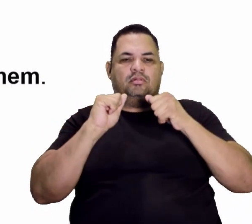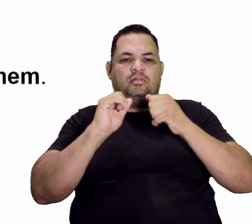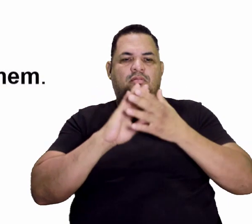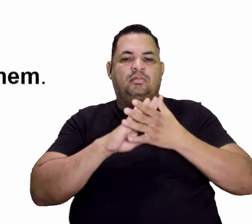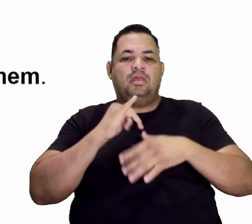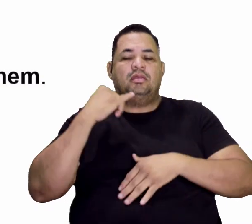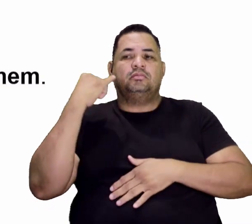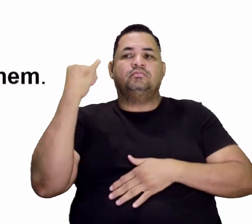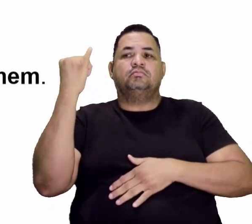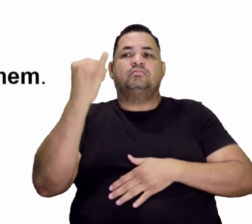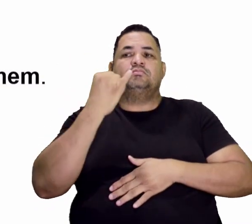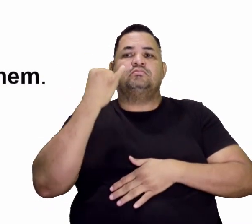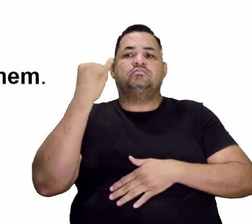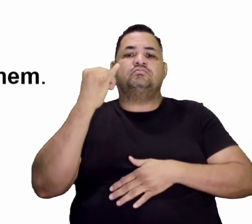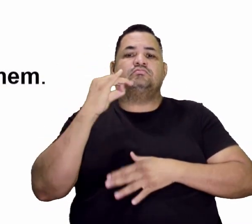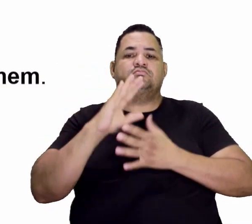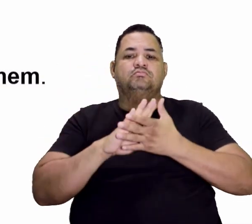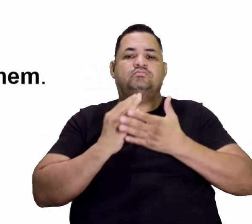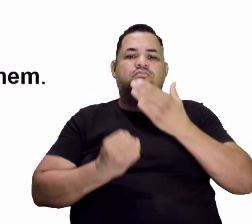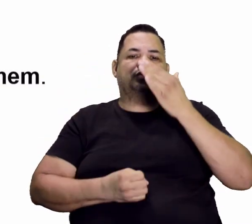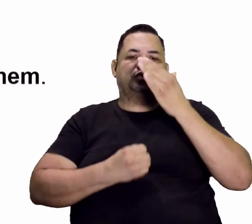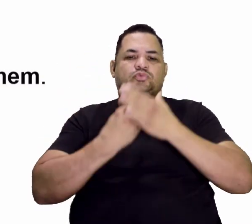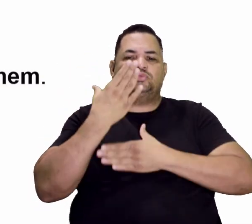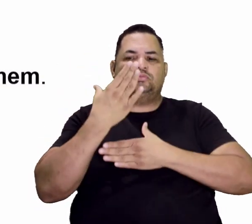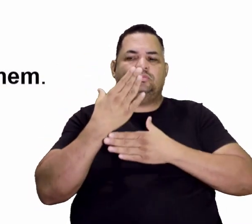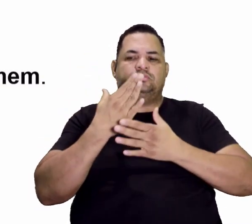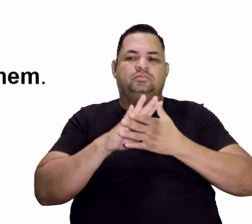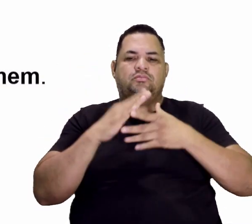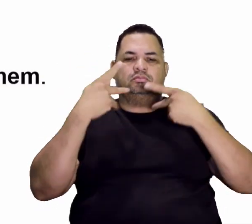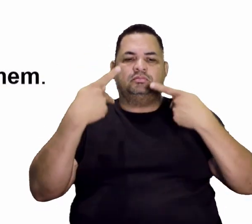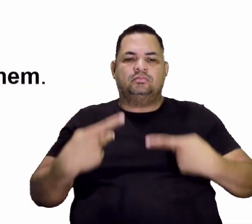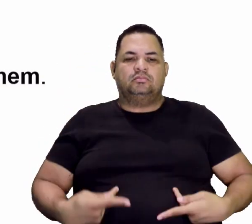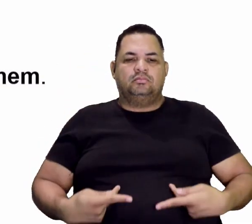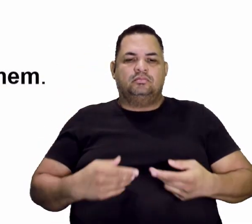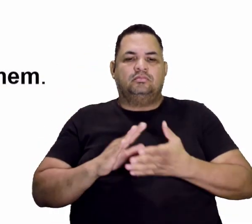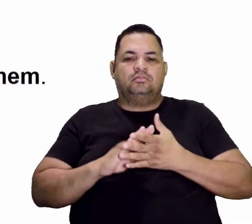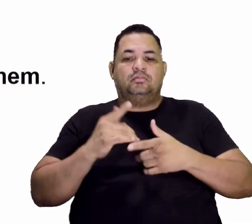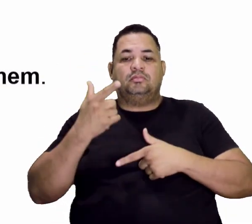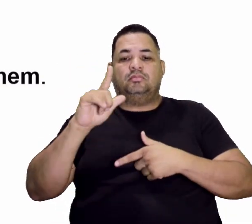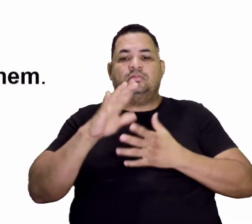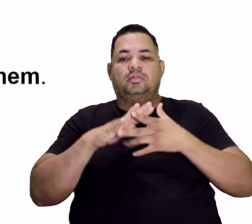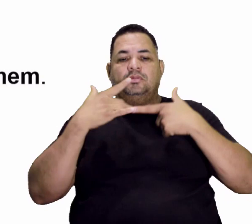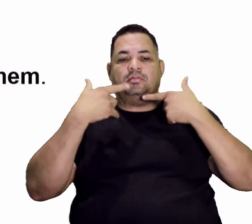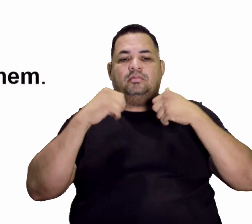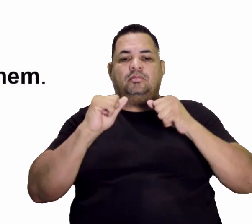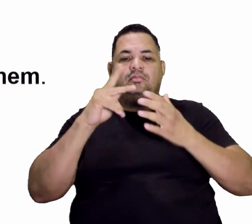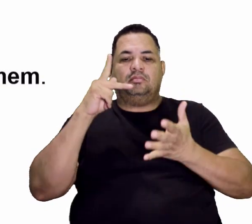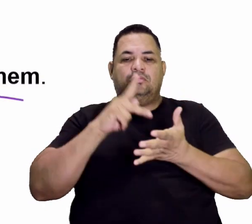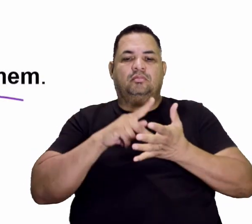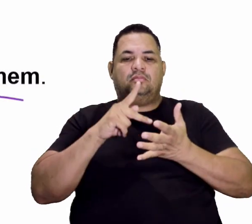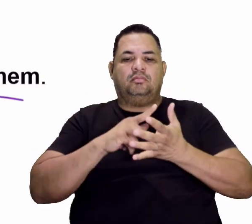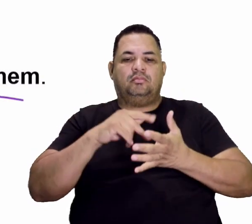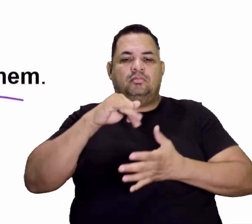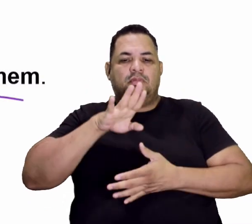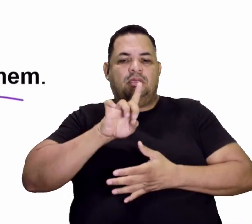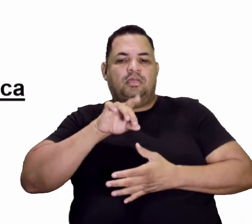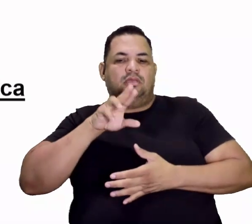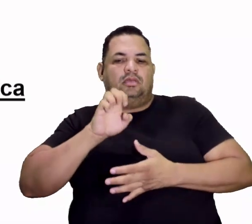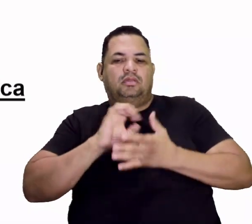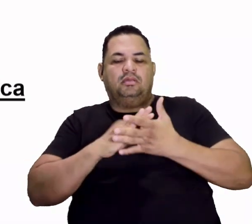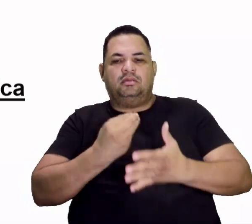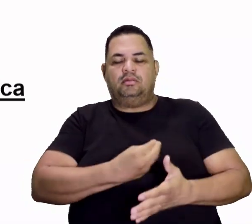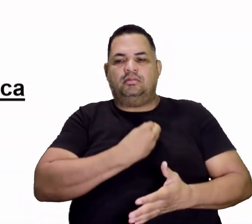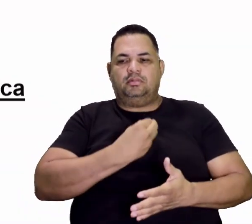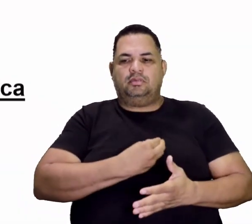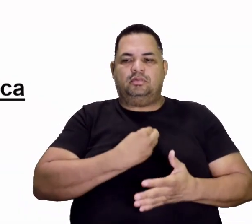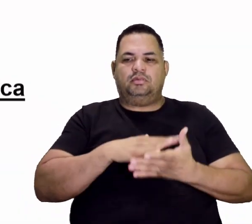linguagem foi a mais importante das criações. Rosenstock ele vai dizer que a linguagem é um verdadeiro milagre na